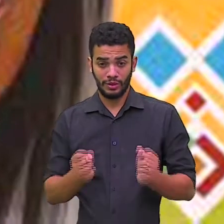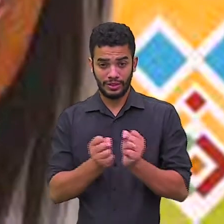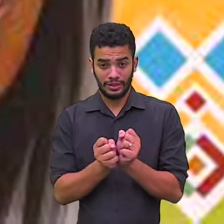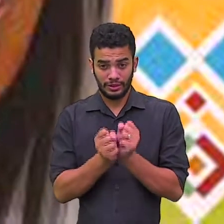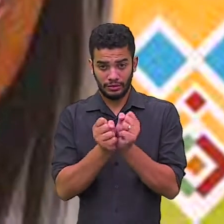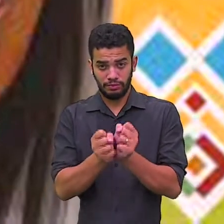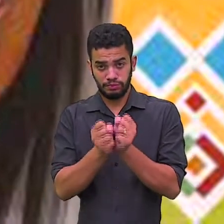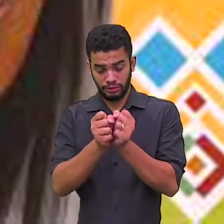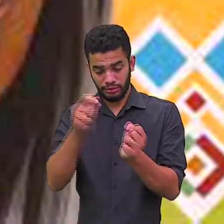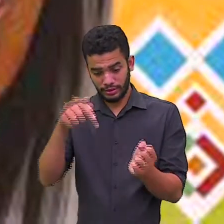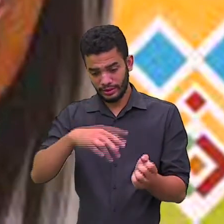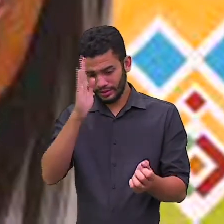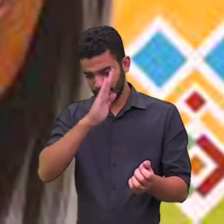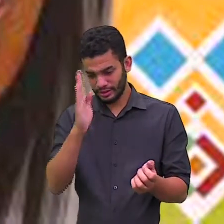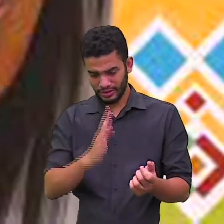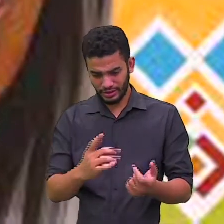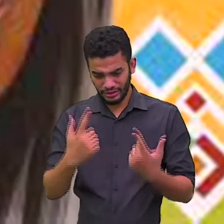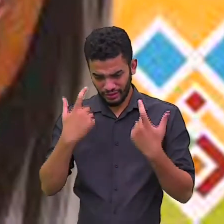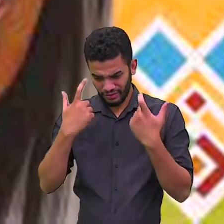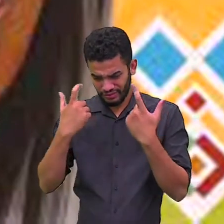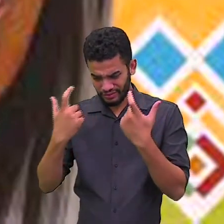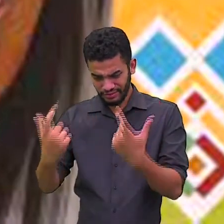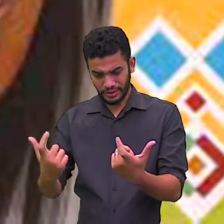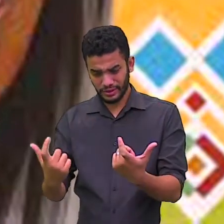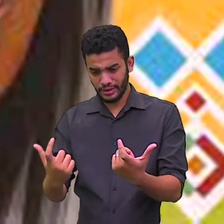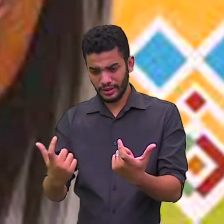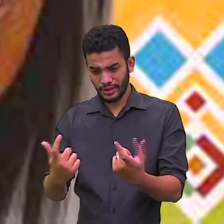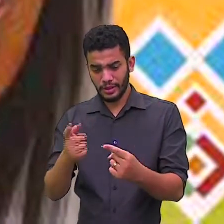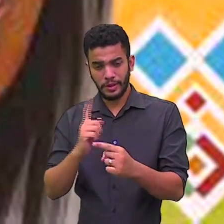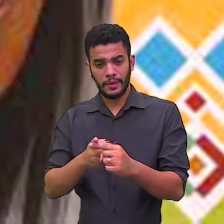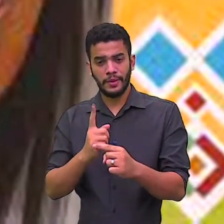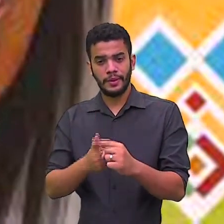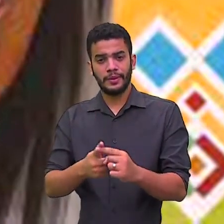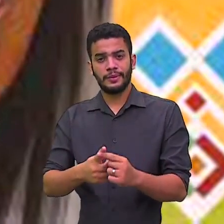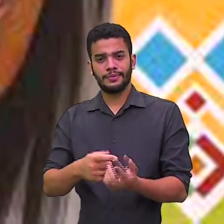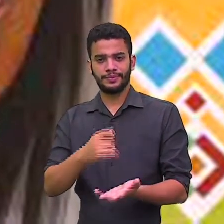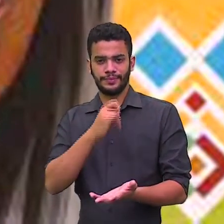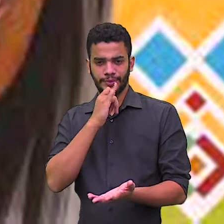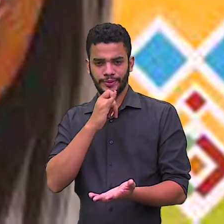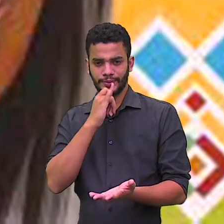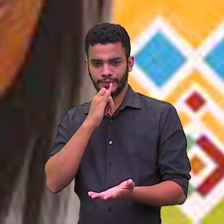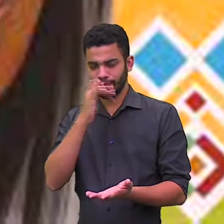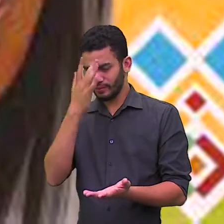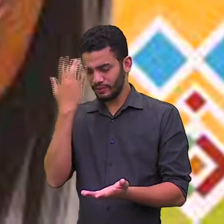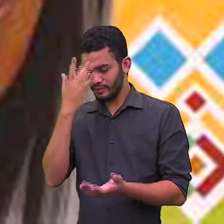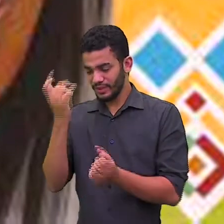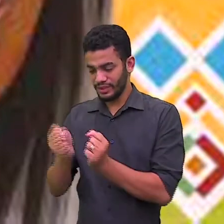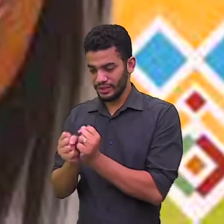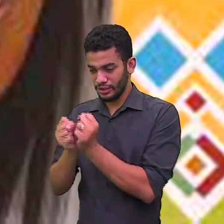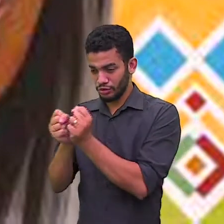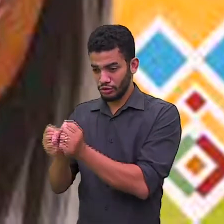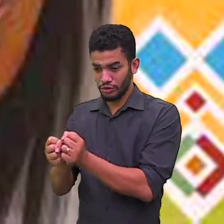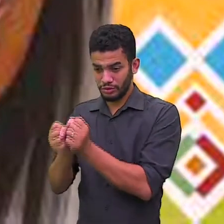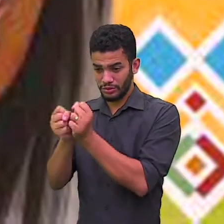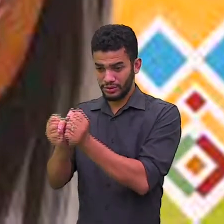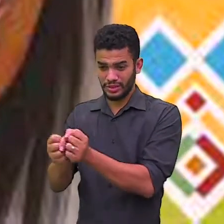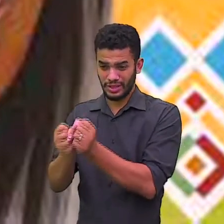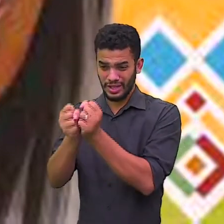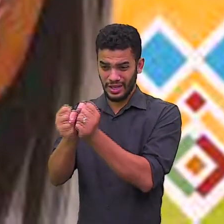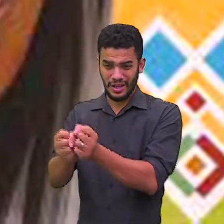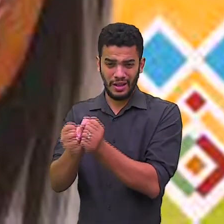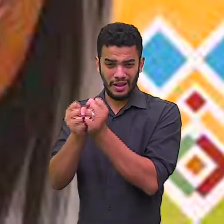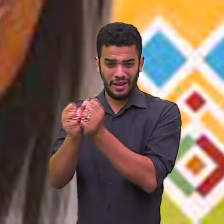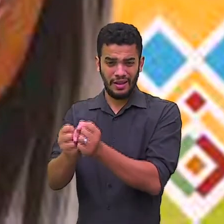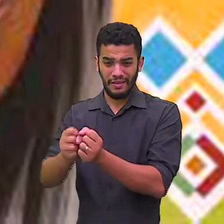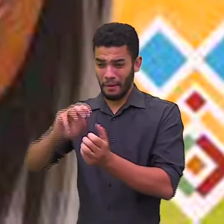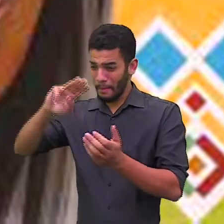cruel e desumana, e a quantidade de africanos que foram trazidos durante esses 3 séculos foi tão grande que a imagem